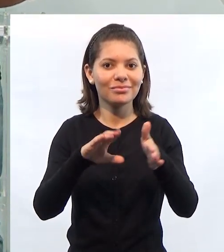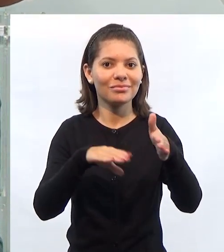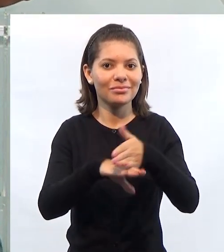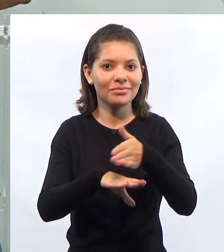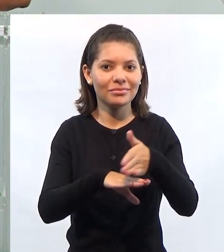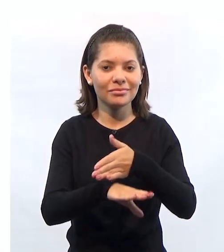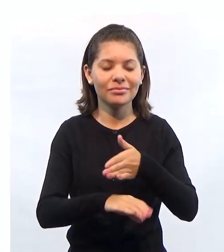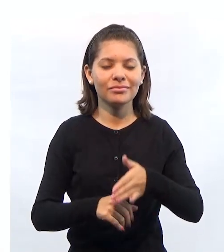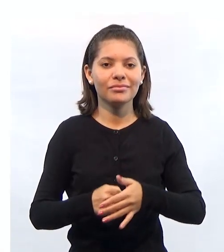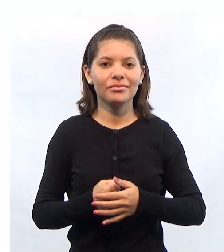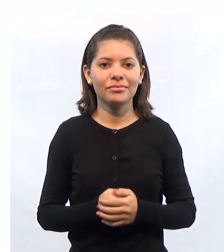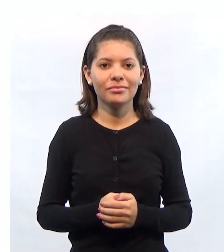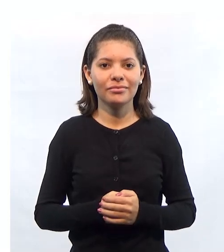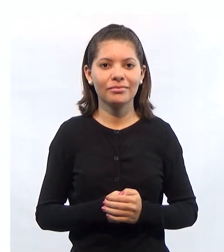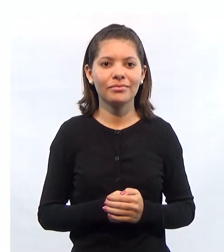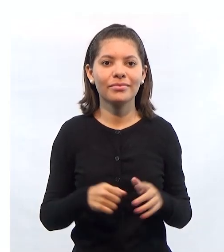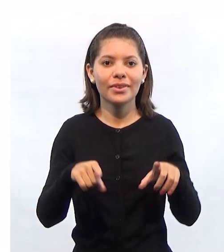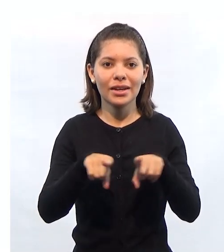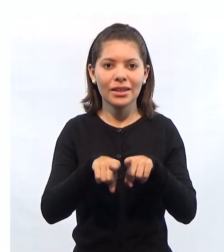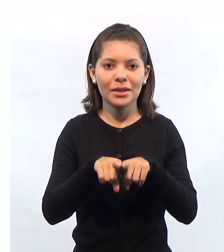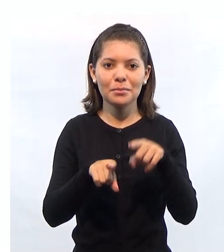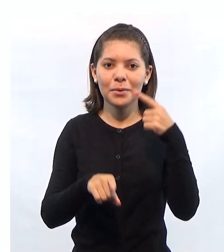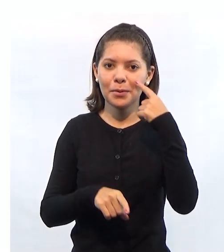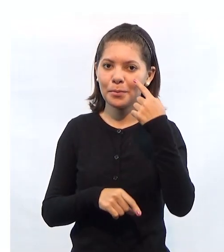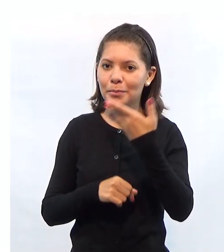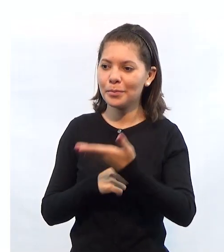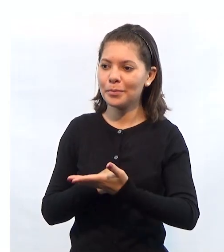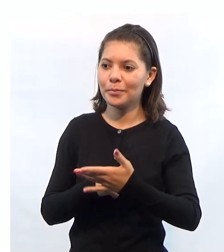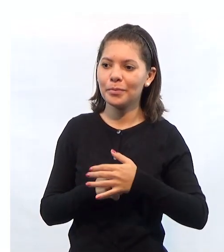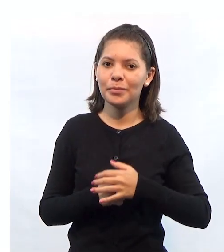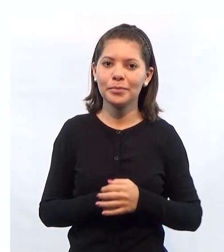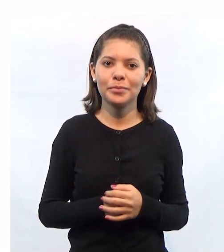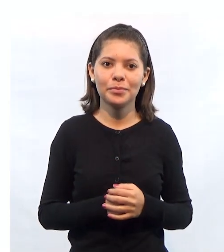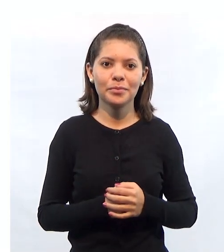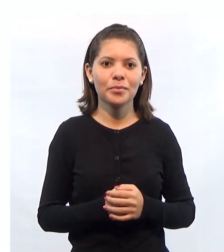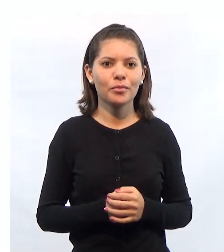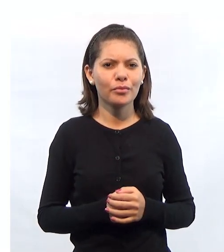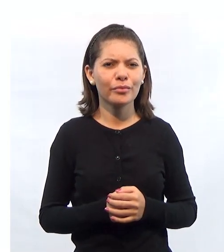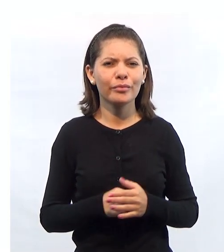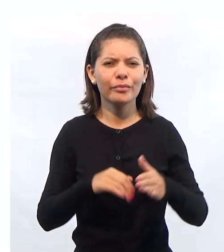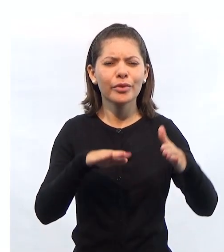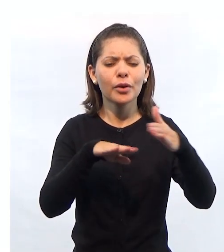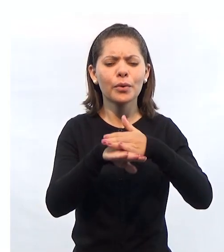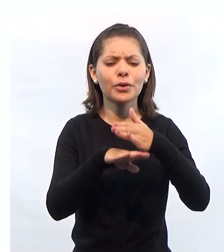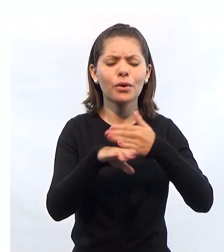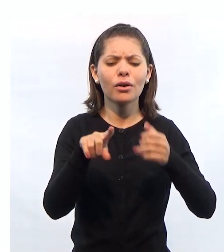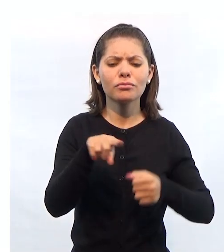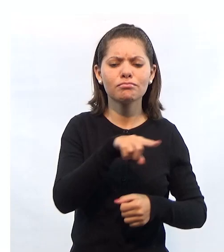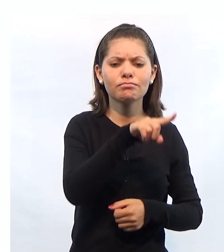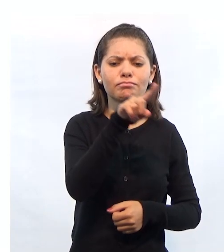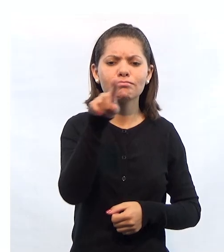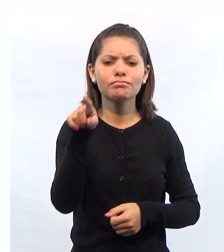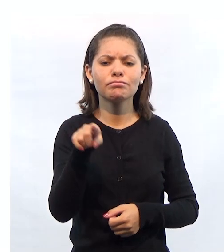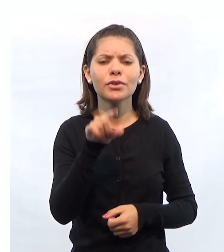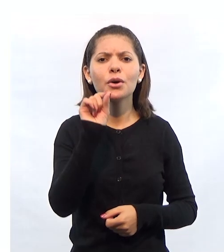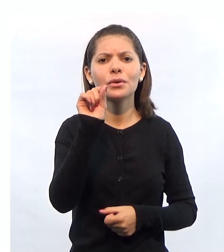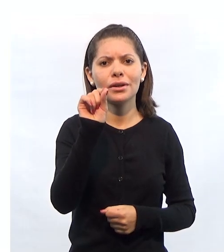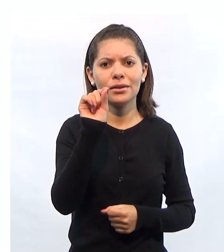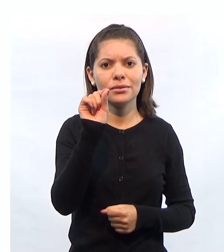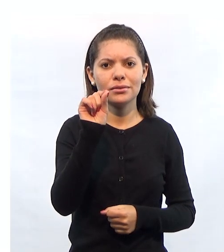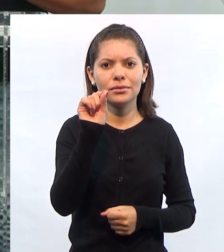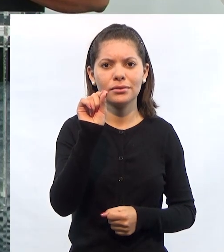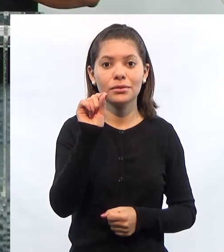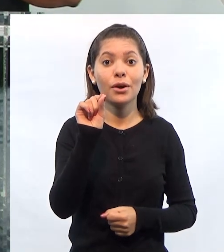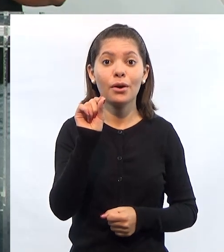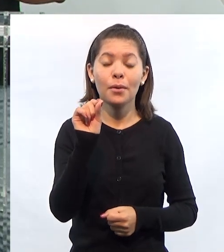anteriormente. E nós também podemos ter um estoque especulativo. O que é o estoque